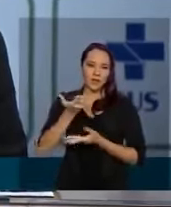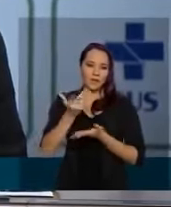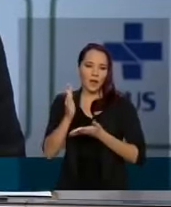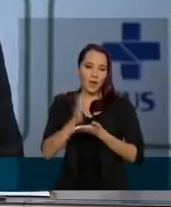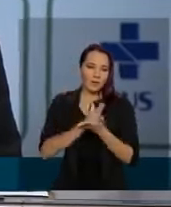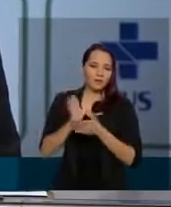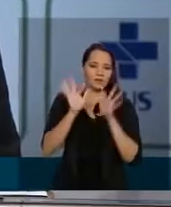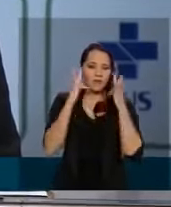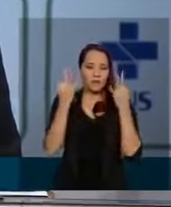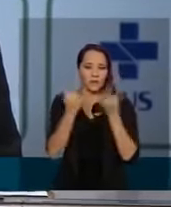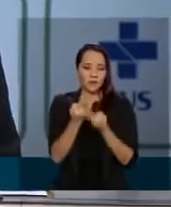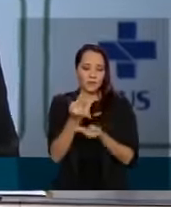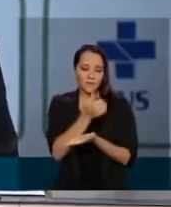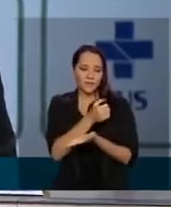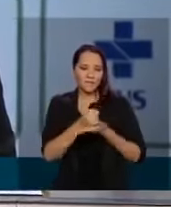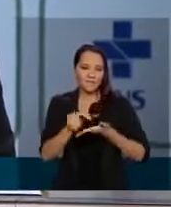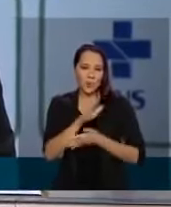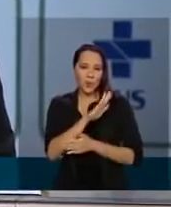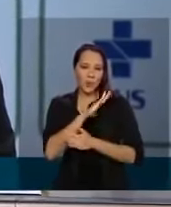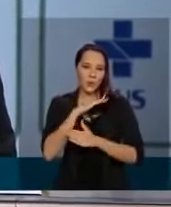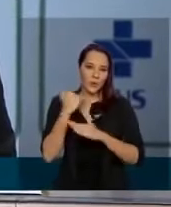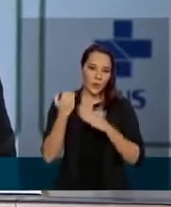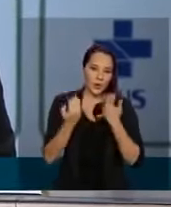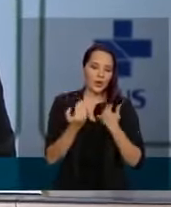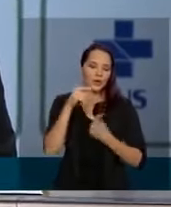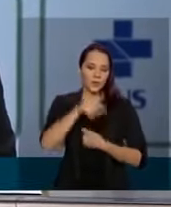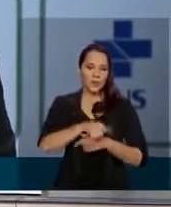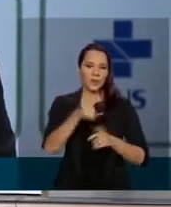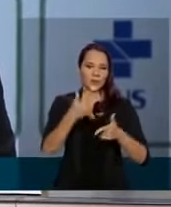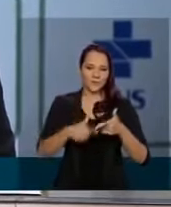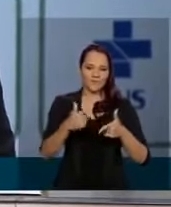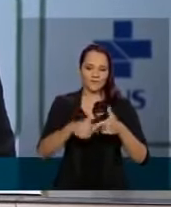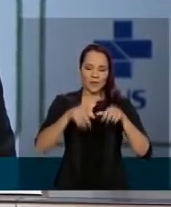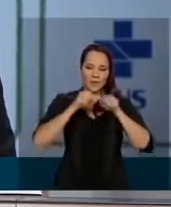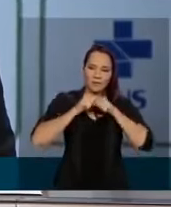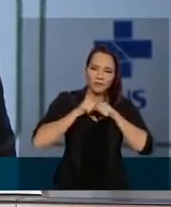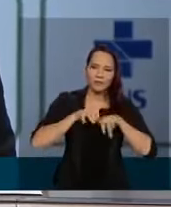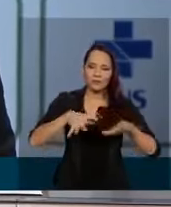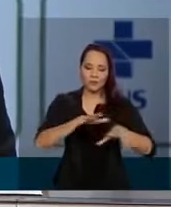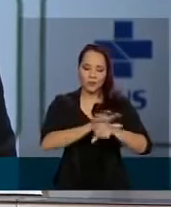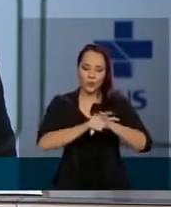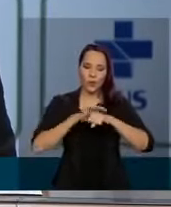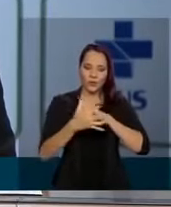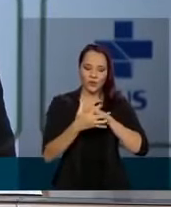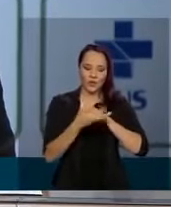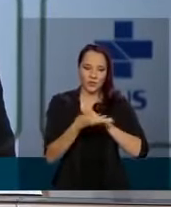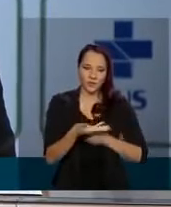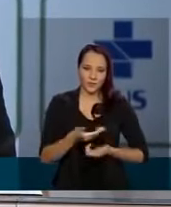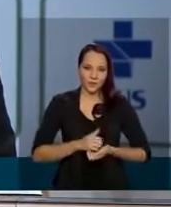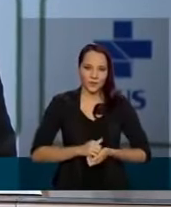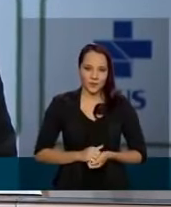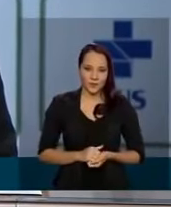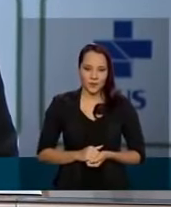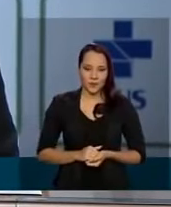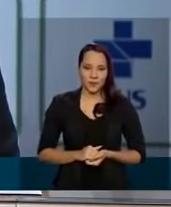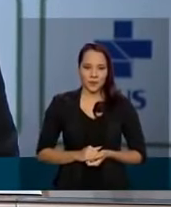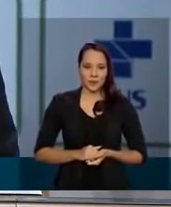parentes queridos, seus entes queridos, para essa pandemia, para essa doença, para a Covid-19.